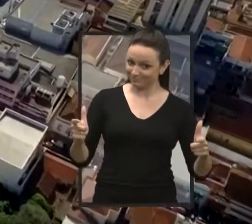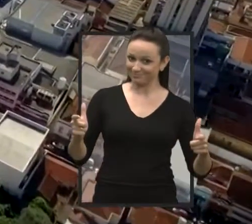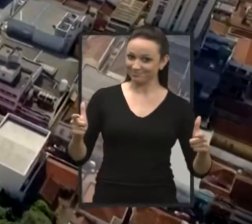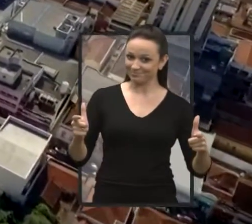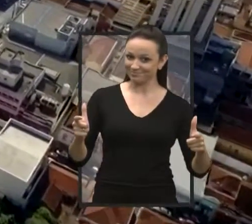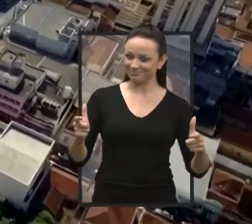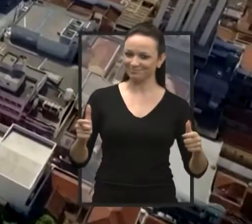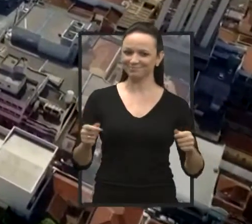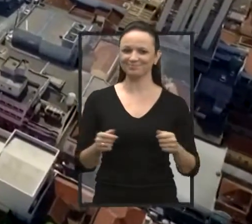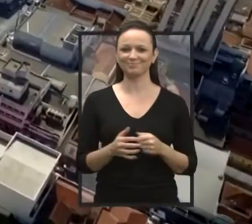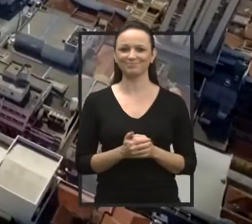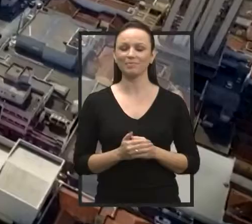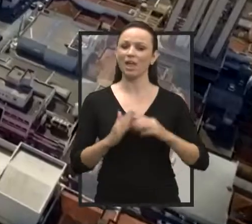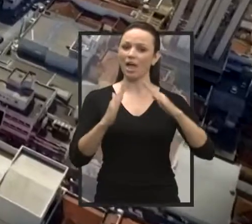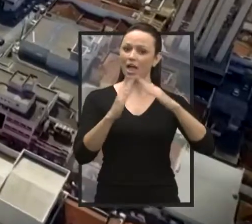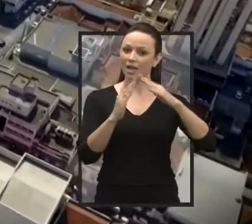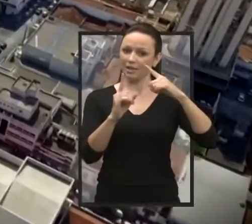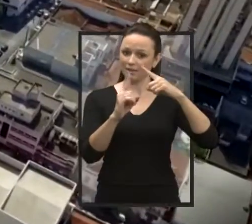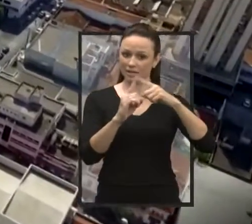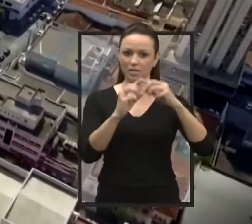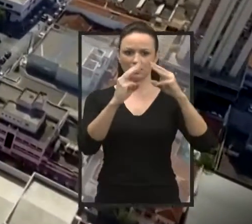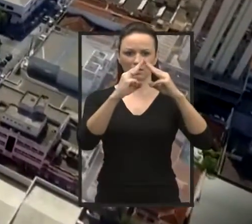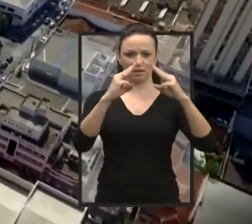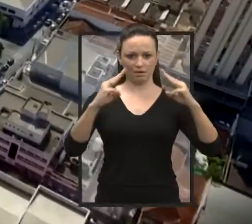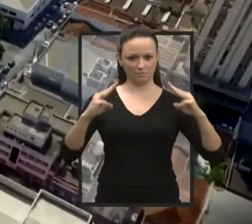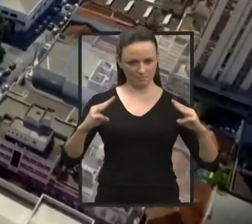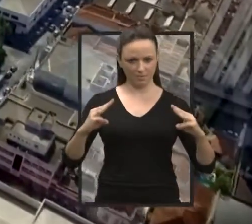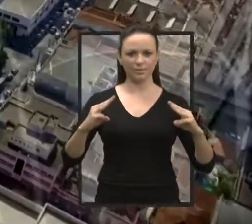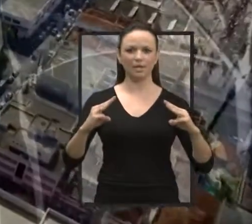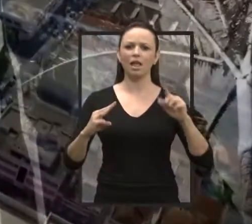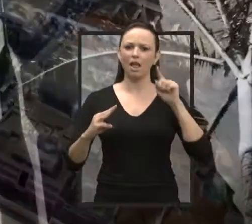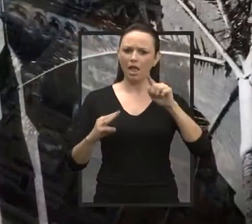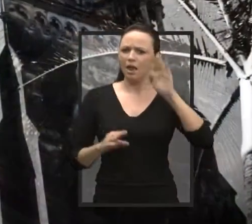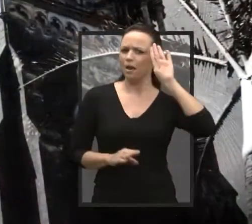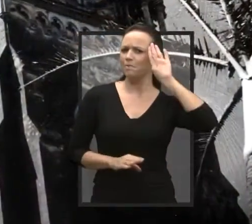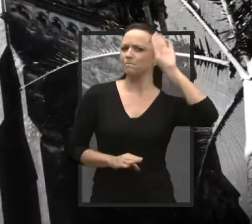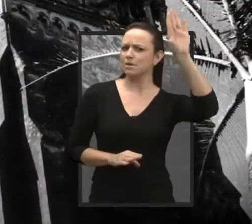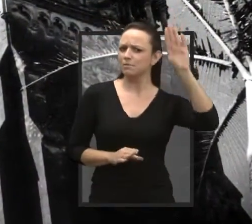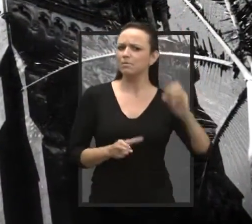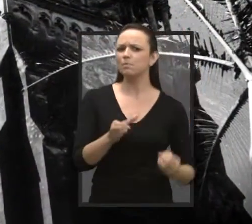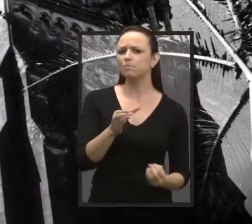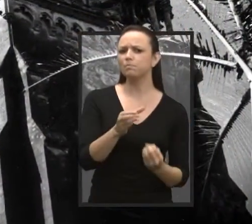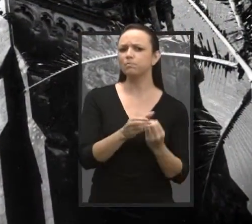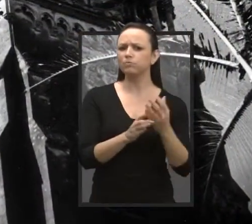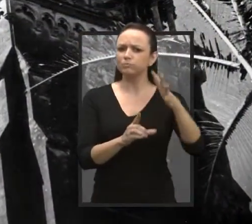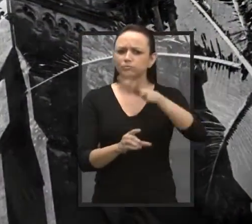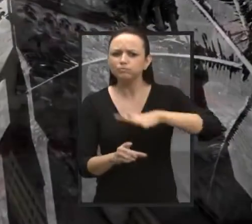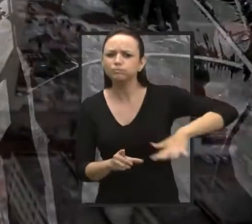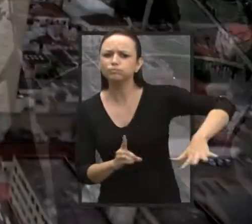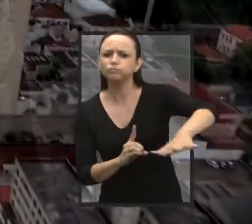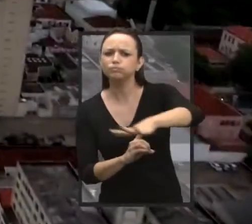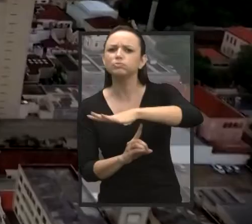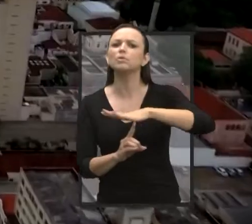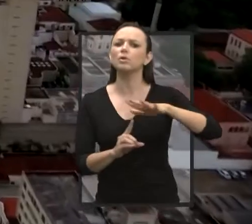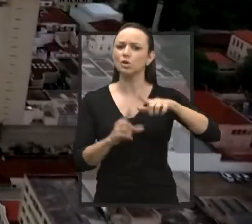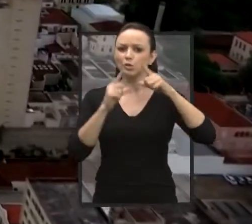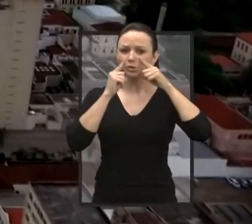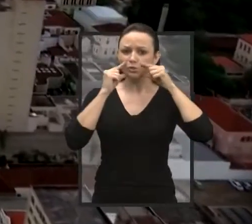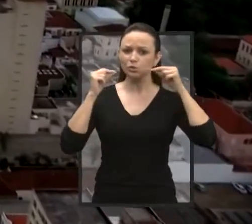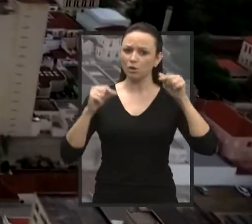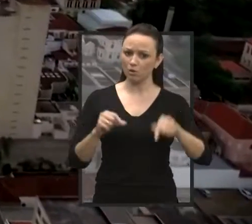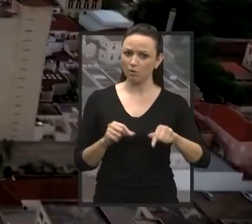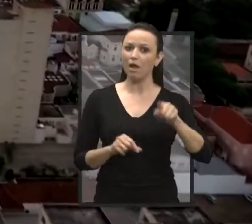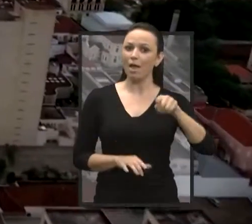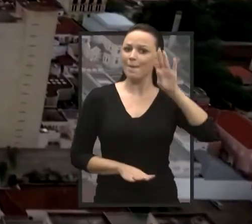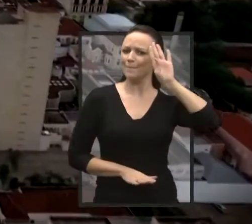atual. A Igreja de Nossa Senhora do Patrocínio foi um marco inicial na formação do núcleo urbano desta que seria